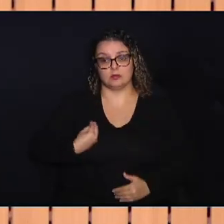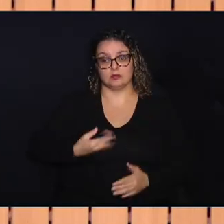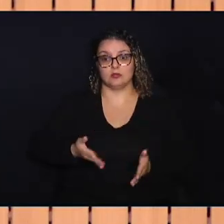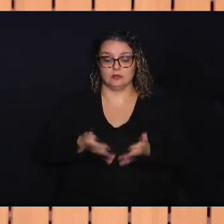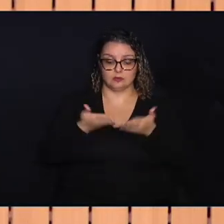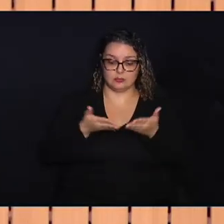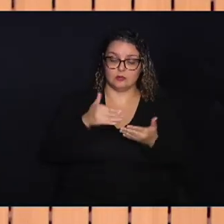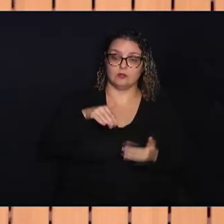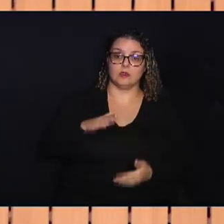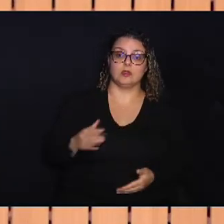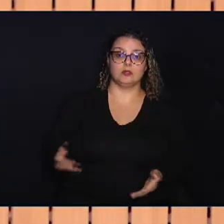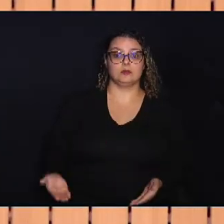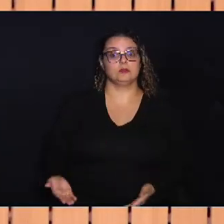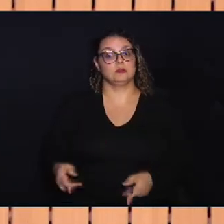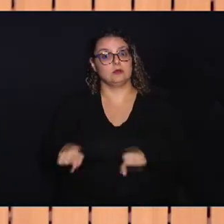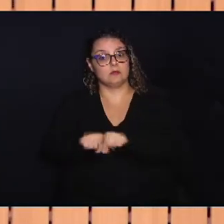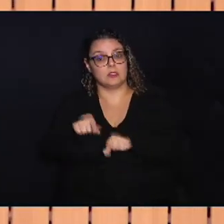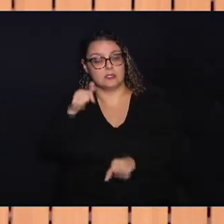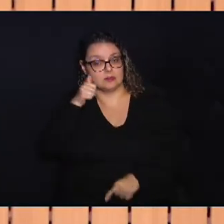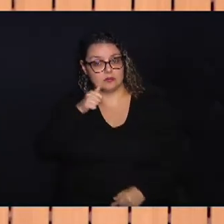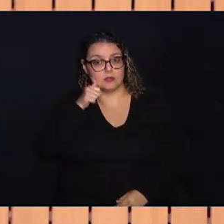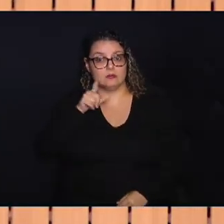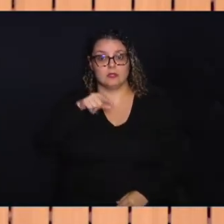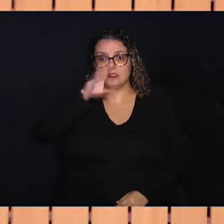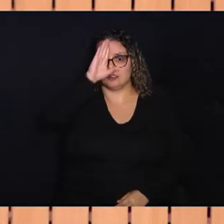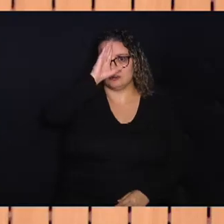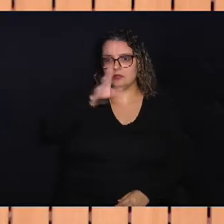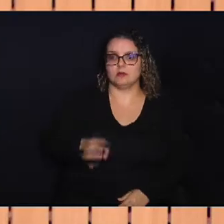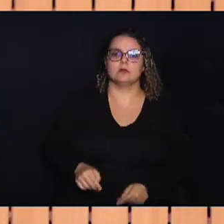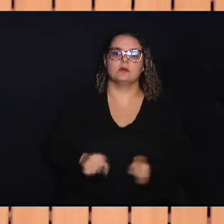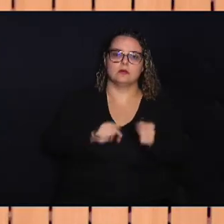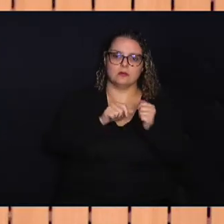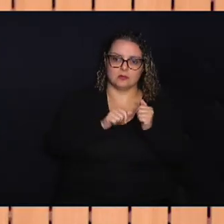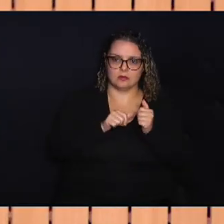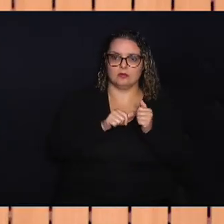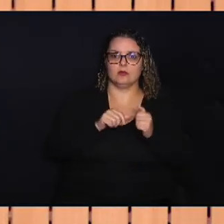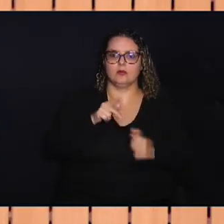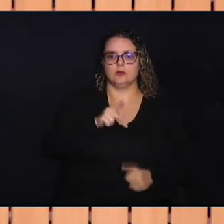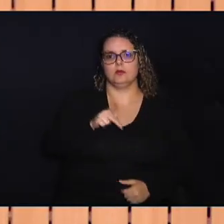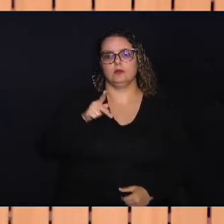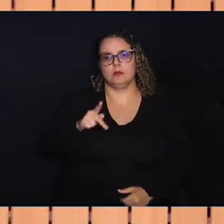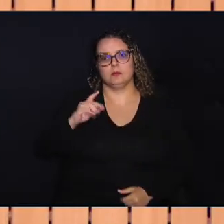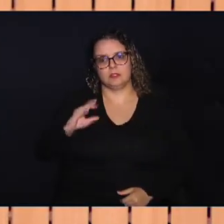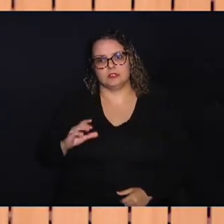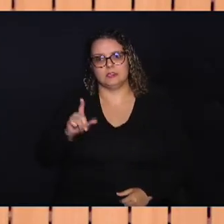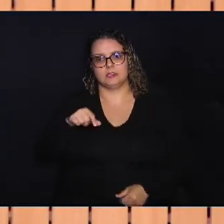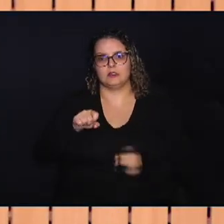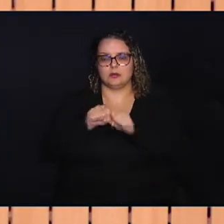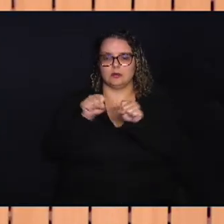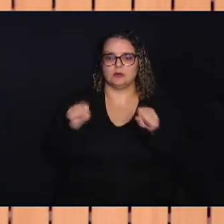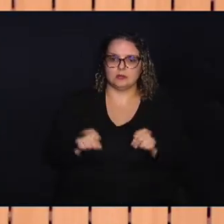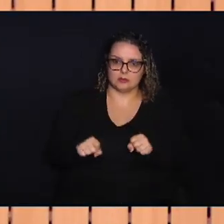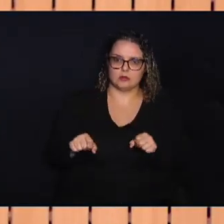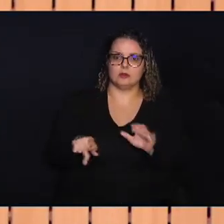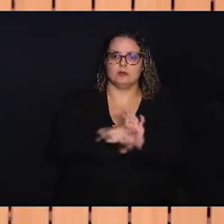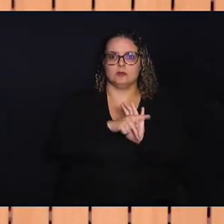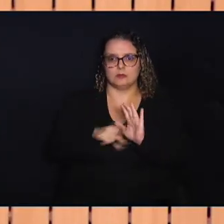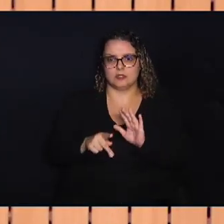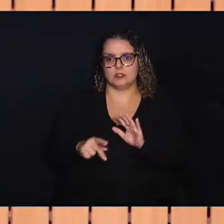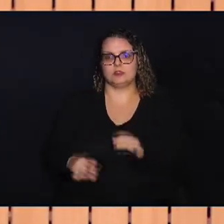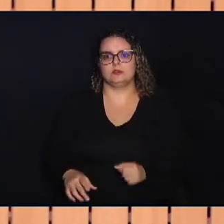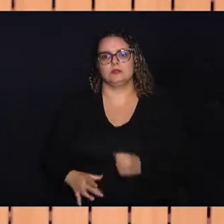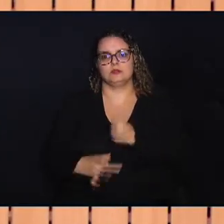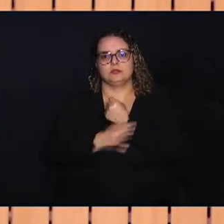pobres, sobretudo na vida das mulheres, que são as principais beneficiárias do BPC, que é um sistema que faz parte do sistema de